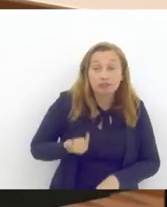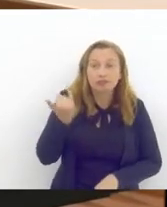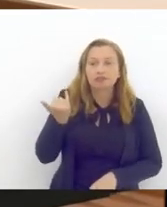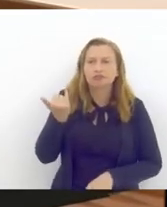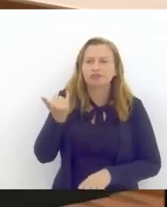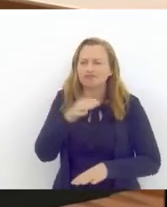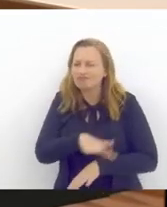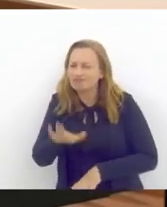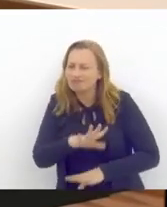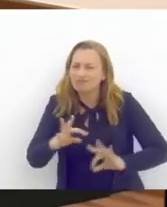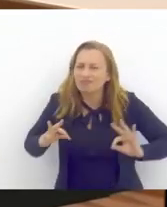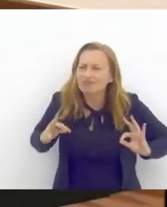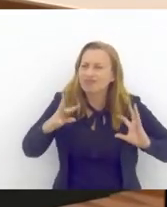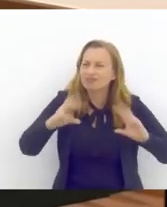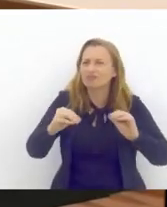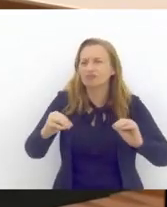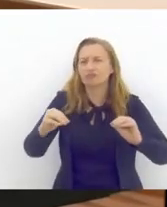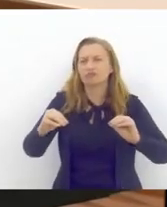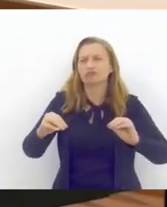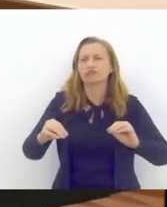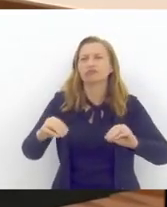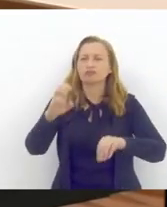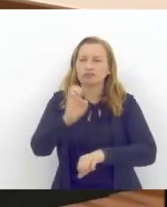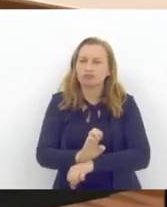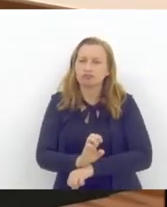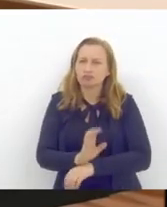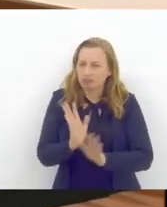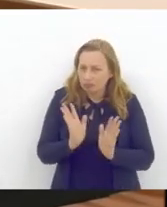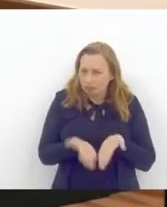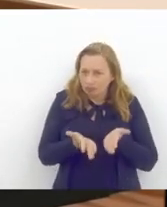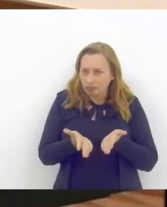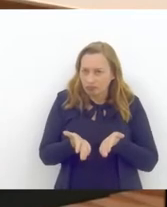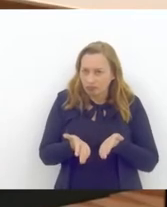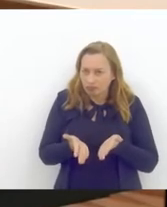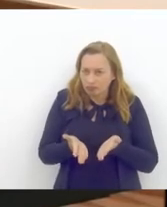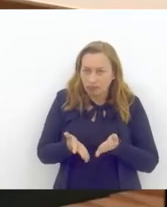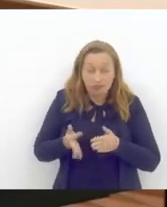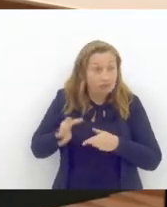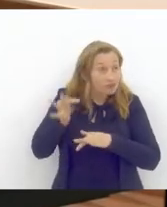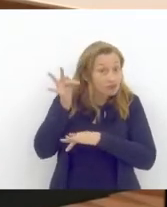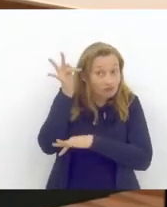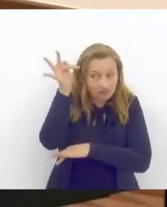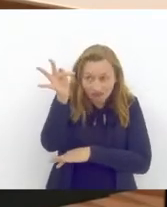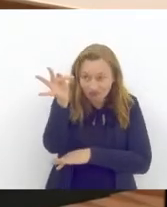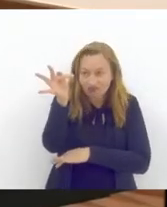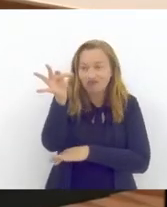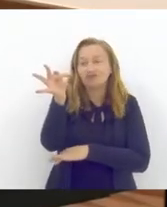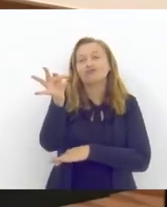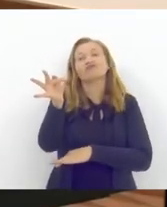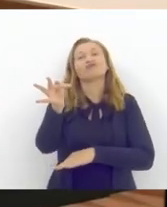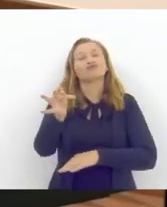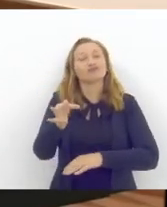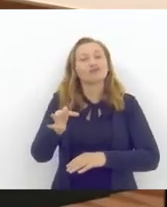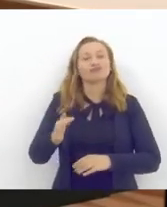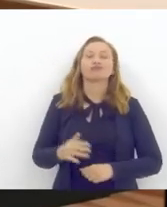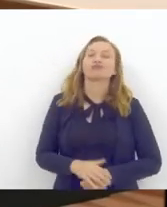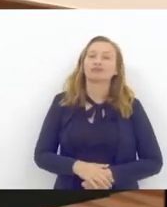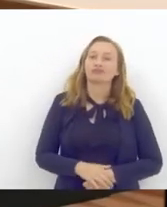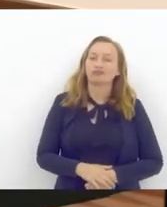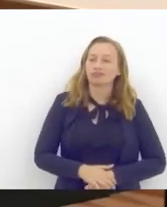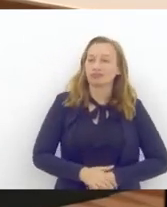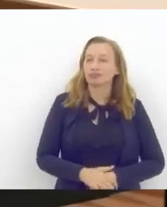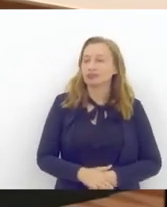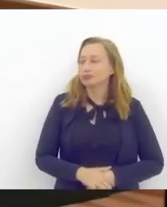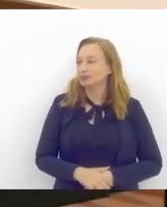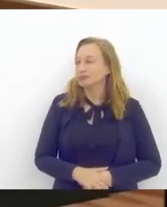crianças, para todos no estado, não só agora, mas para as próximas, dos próximos anos, daqui para